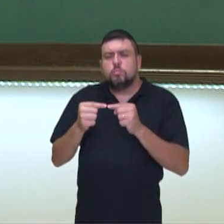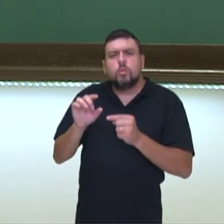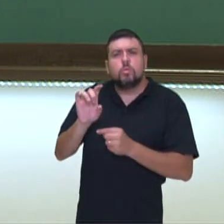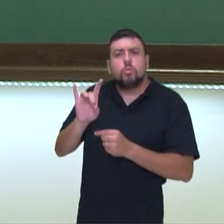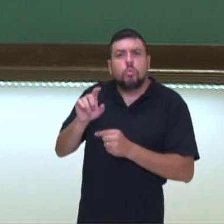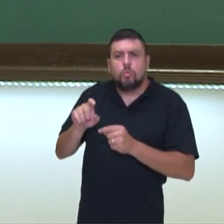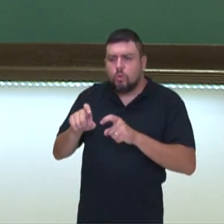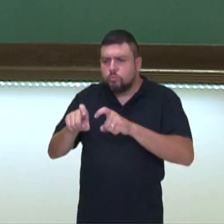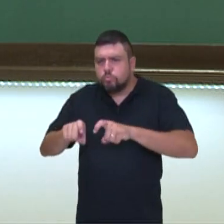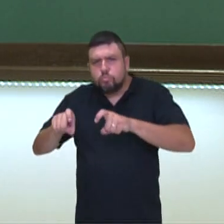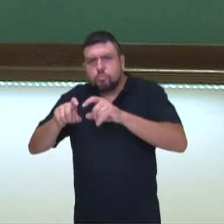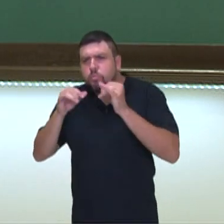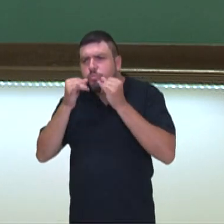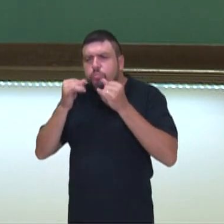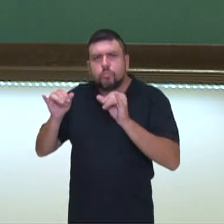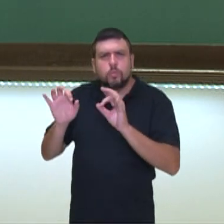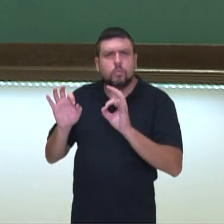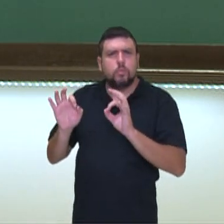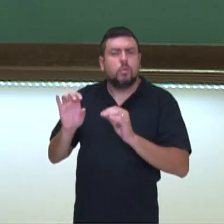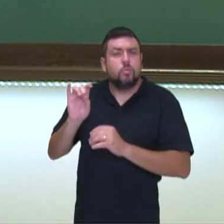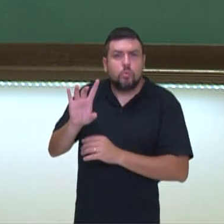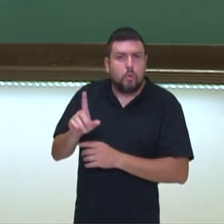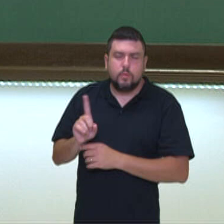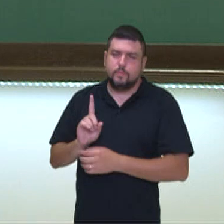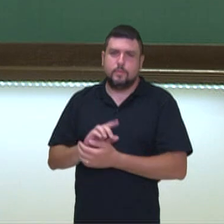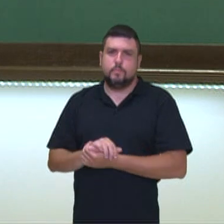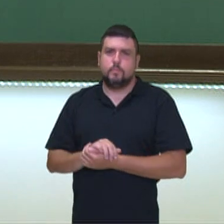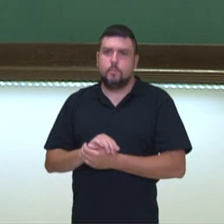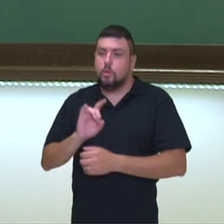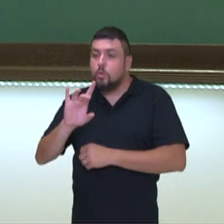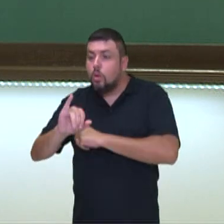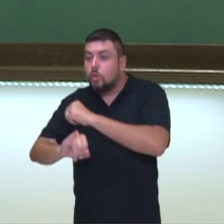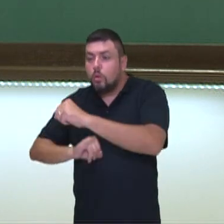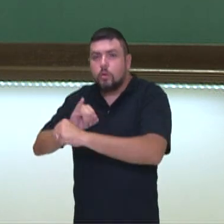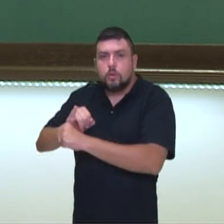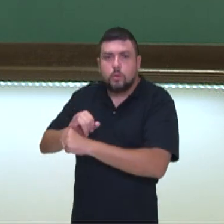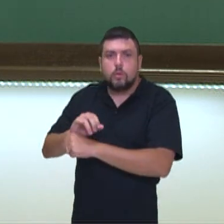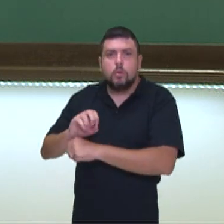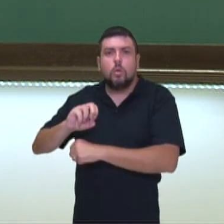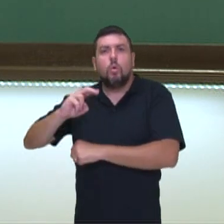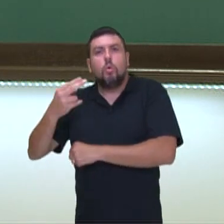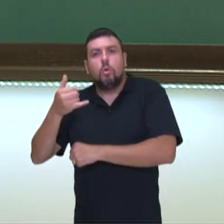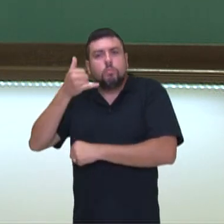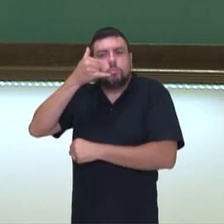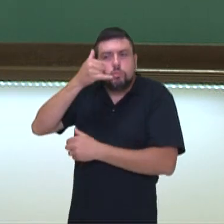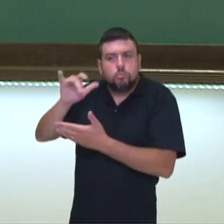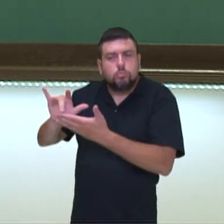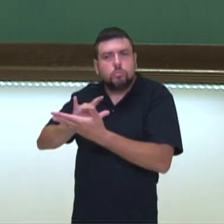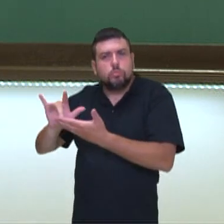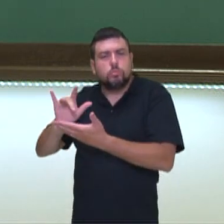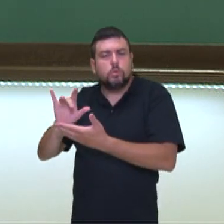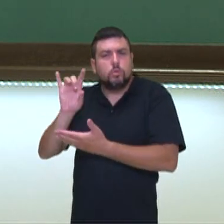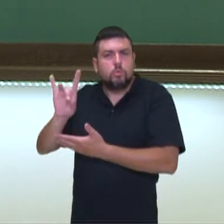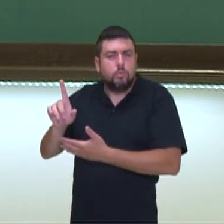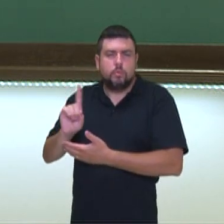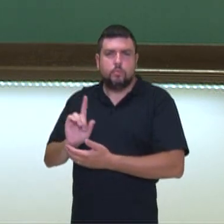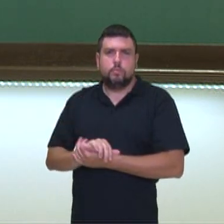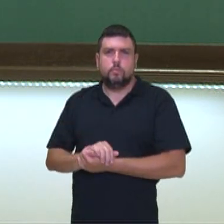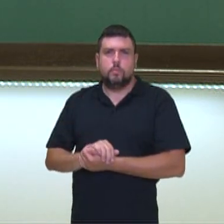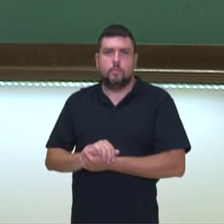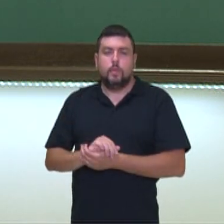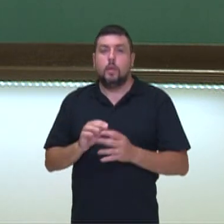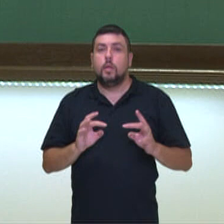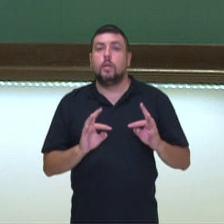circuitos eletrônicos, não tem somente a ver com internet, com smartphones, computadores ou videogames. A tecnologia